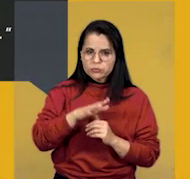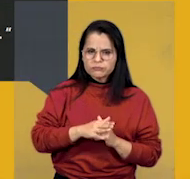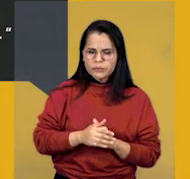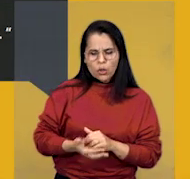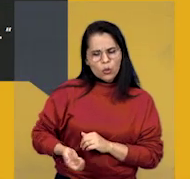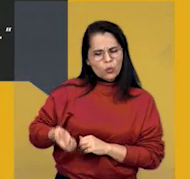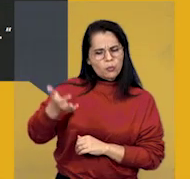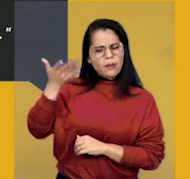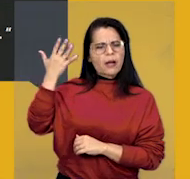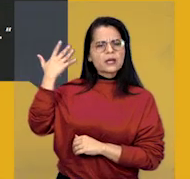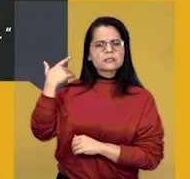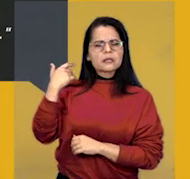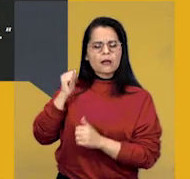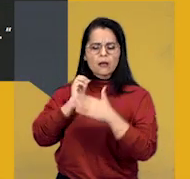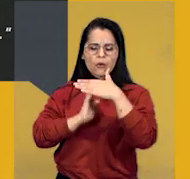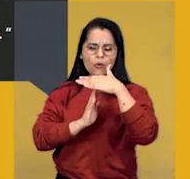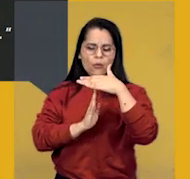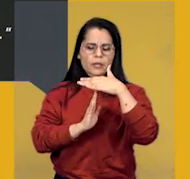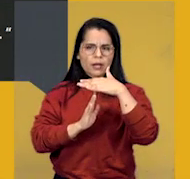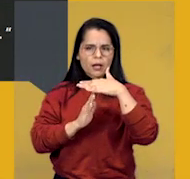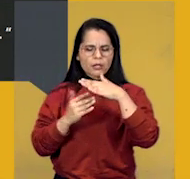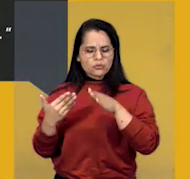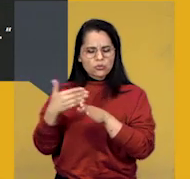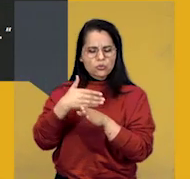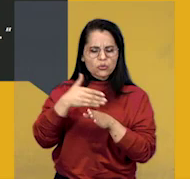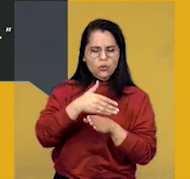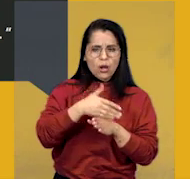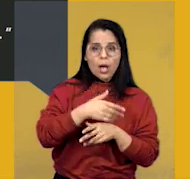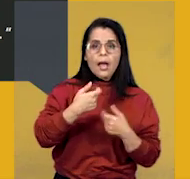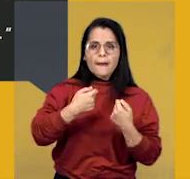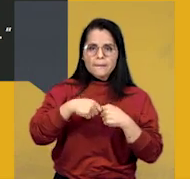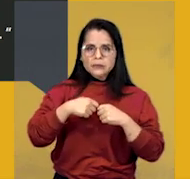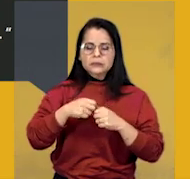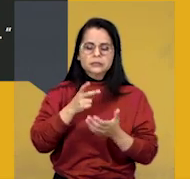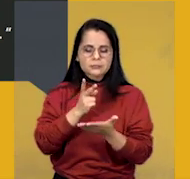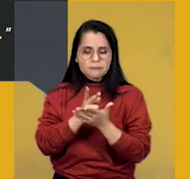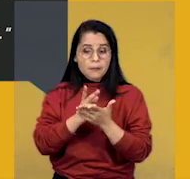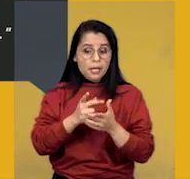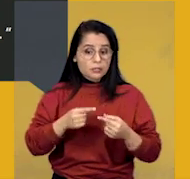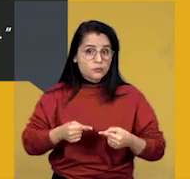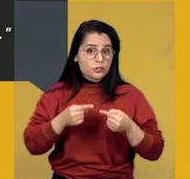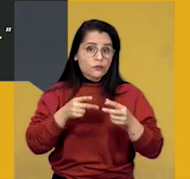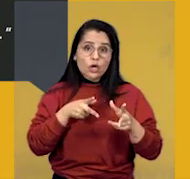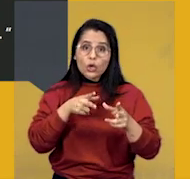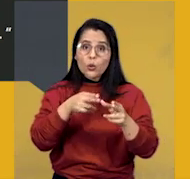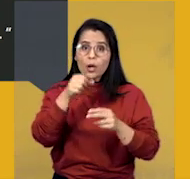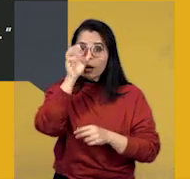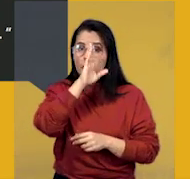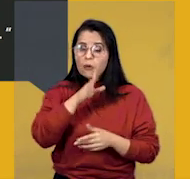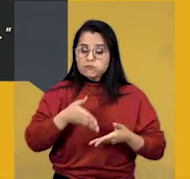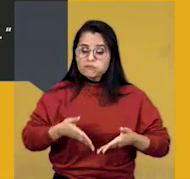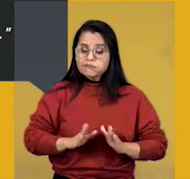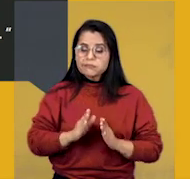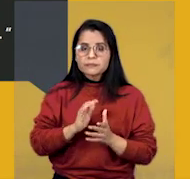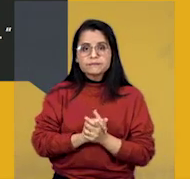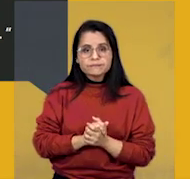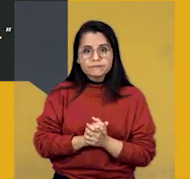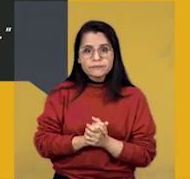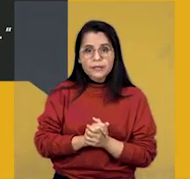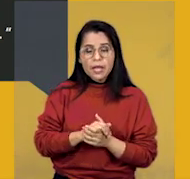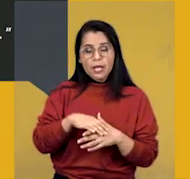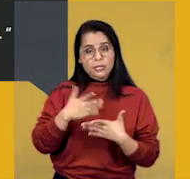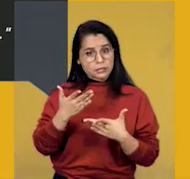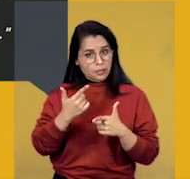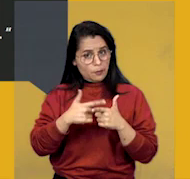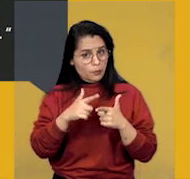passado, os migrantes que aqui entrarem terão que enfrentar os mesmos desafios do brasileiro, sem contar os problemas